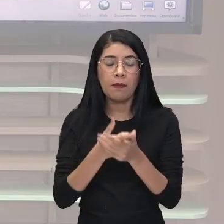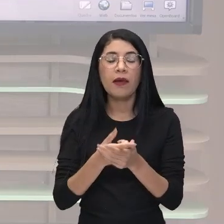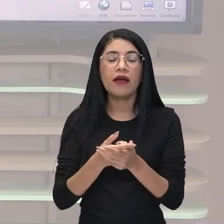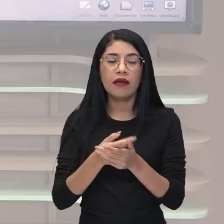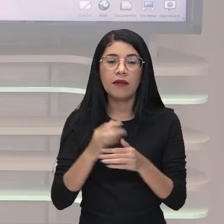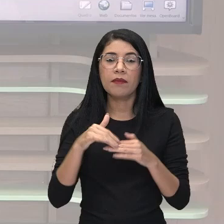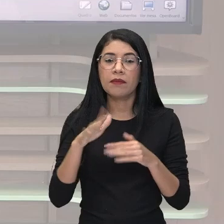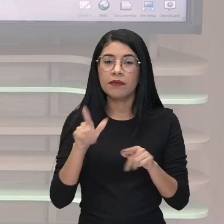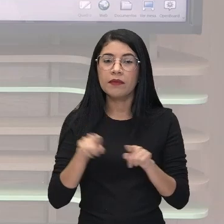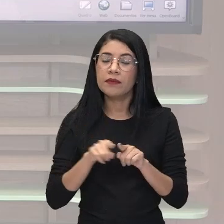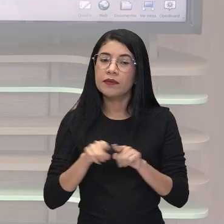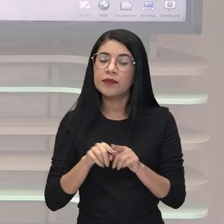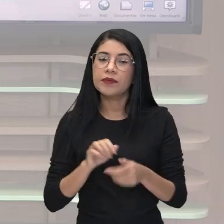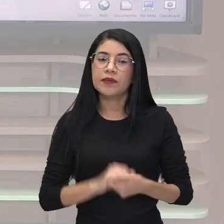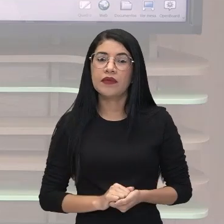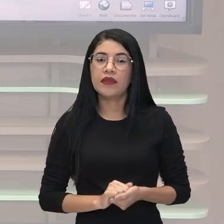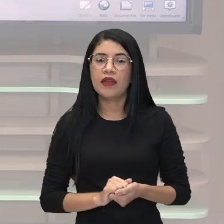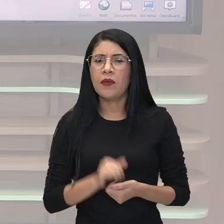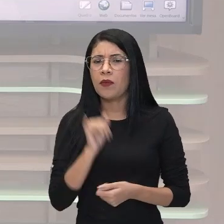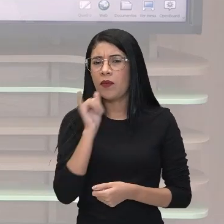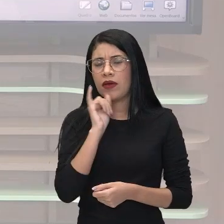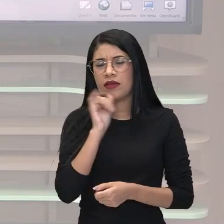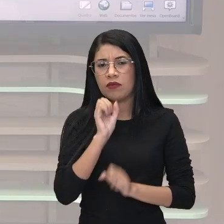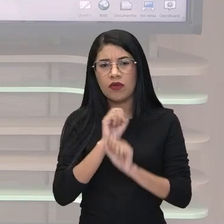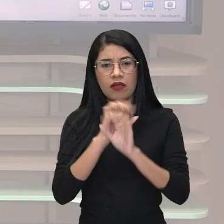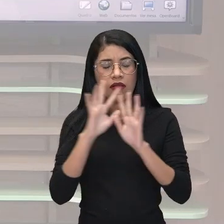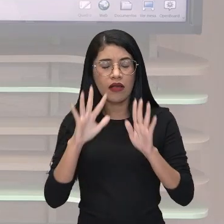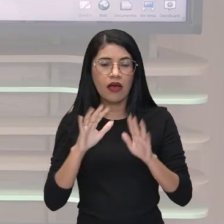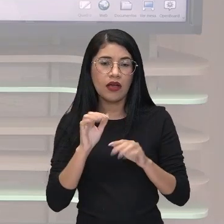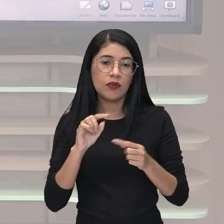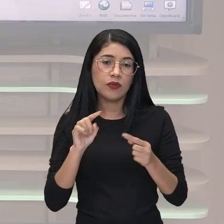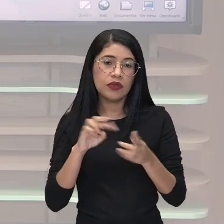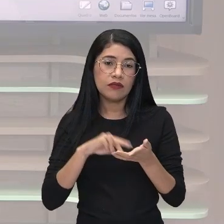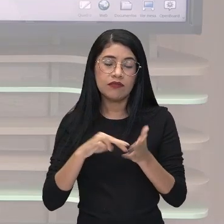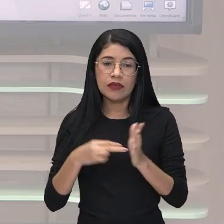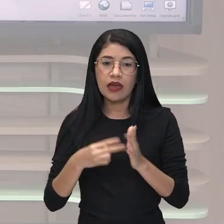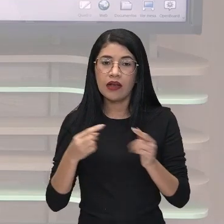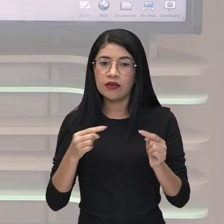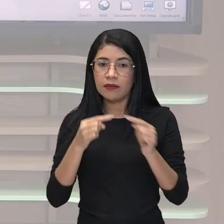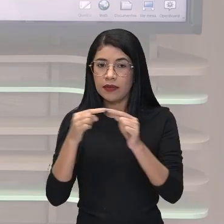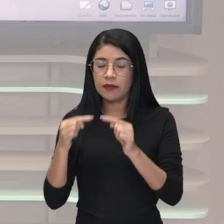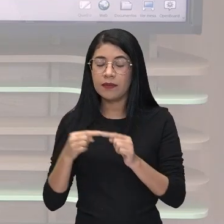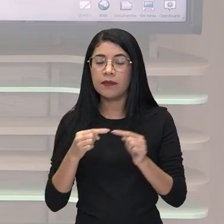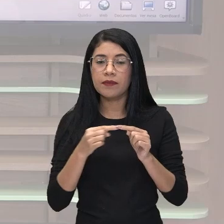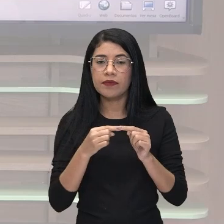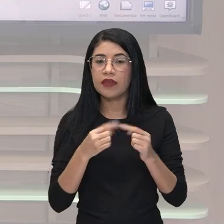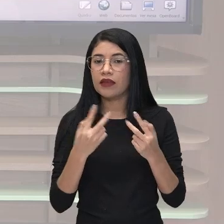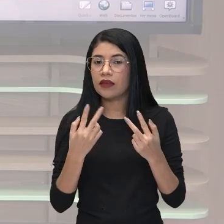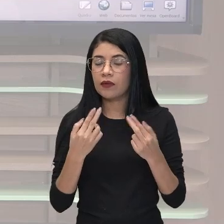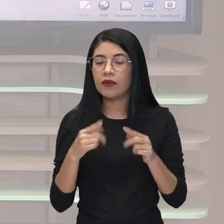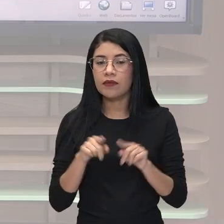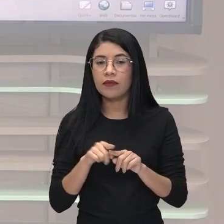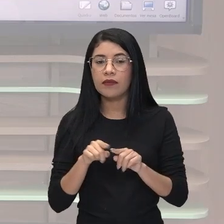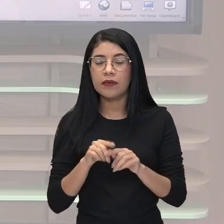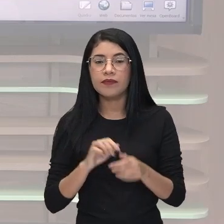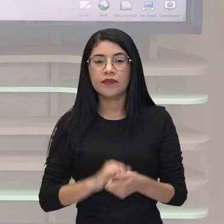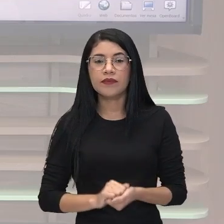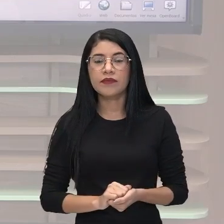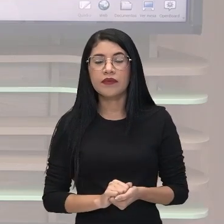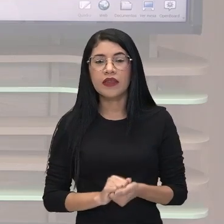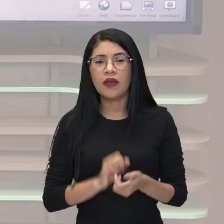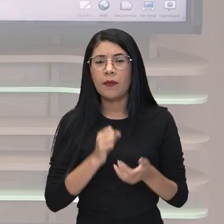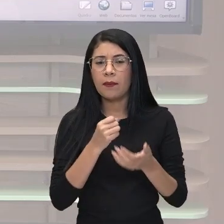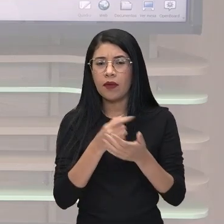Certo? Então, é um exemplo bem clássico aqui de grandezas diretamente proporcionais. É exatamente nas nossas compras. Quanto mais itens